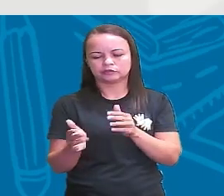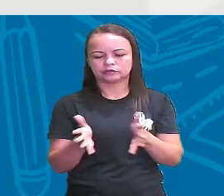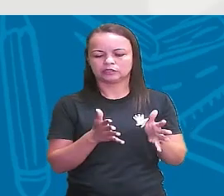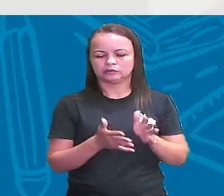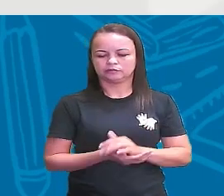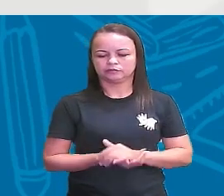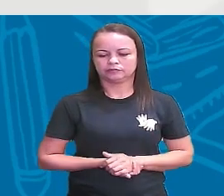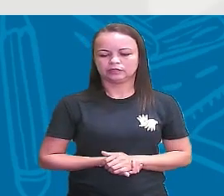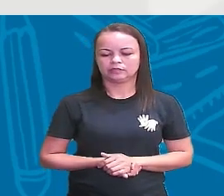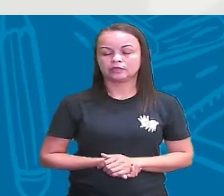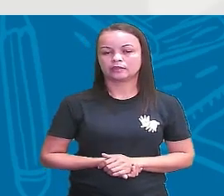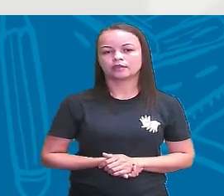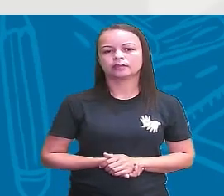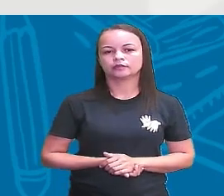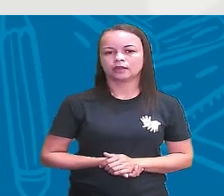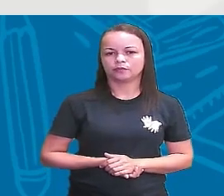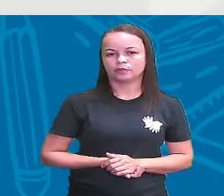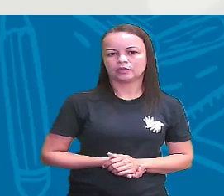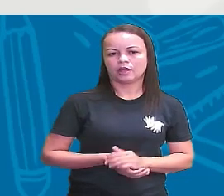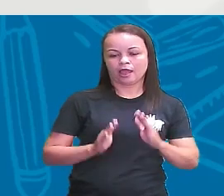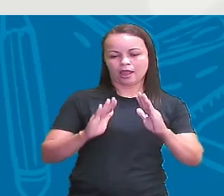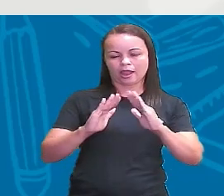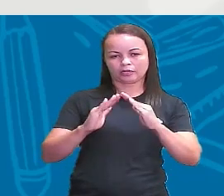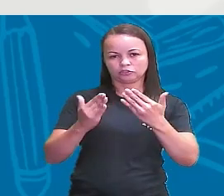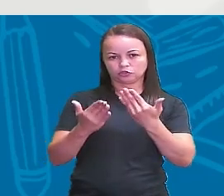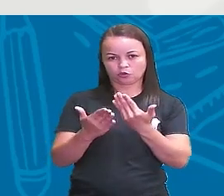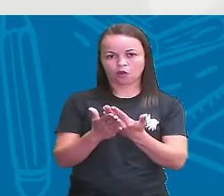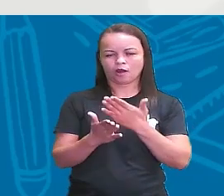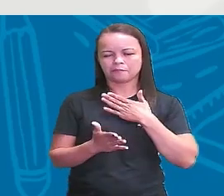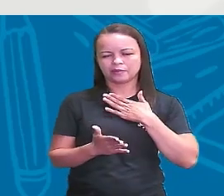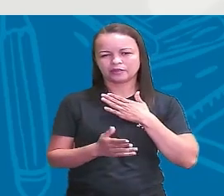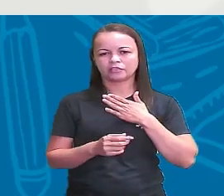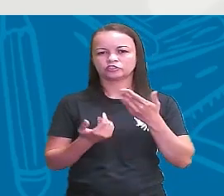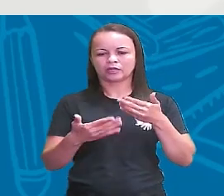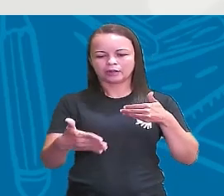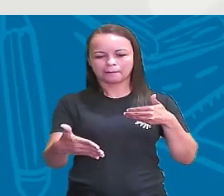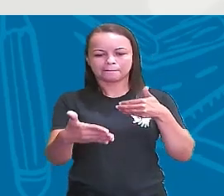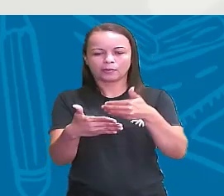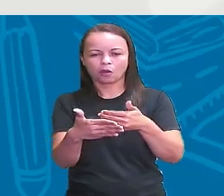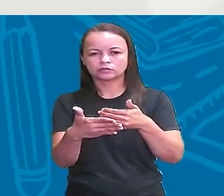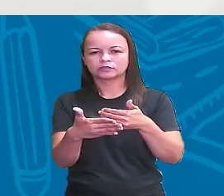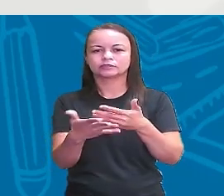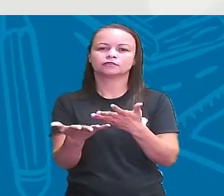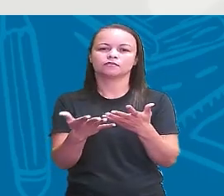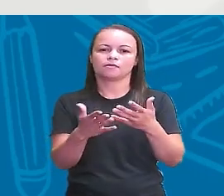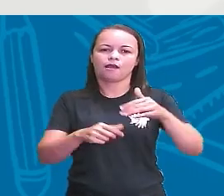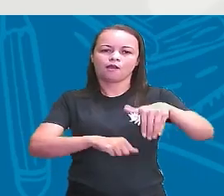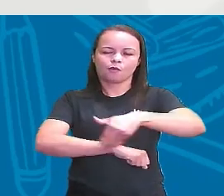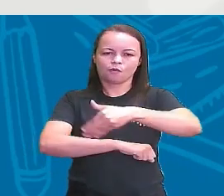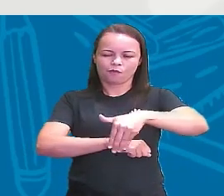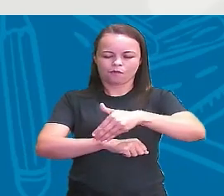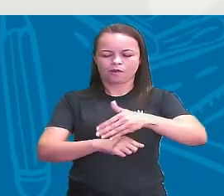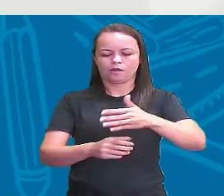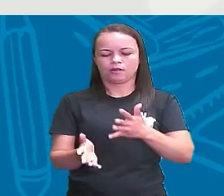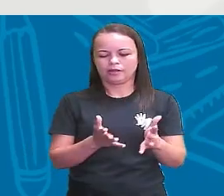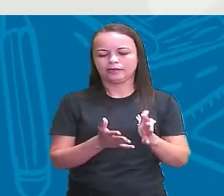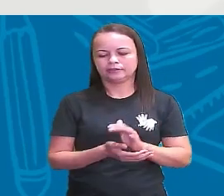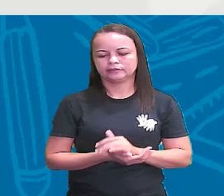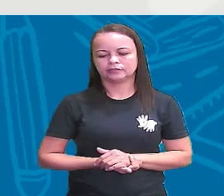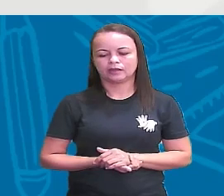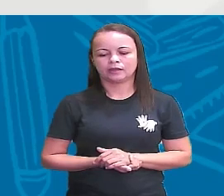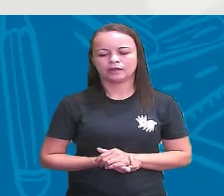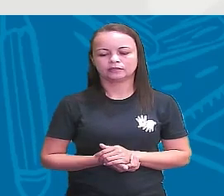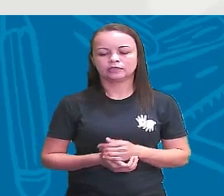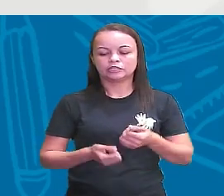próxima calle. Minha escola está na próxima rua. Então, quando eu quero indicar um lugar ou uma